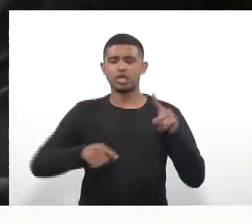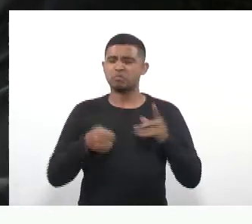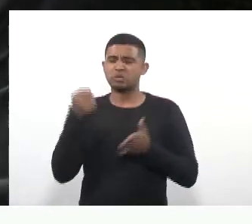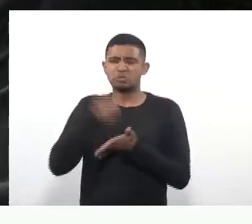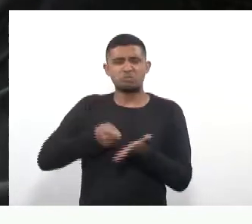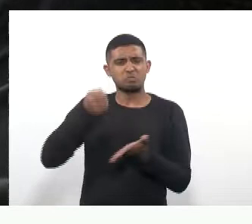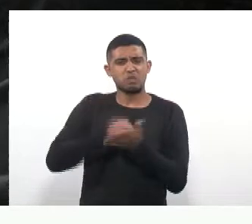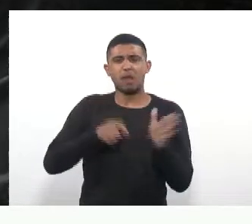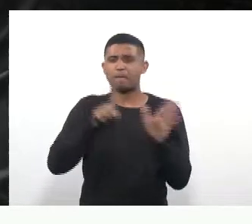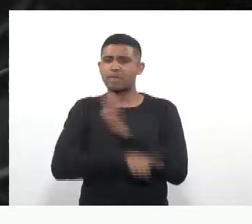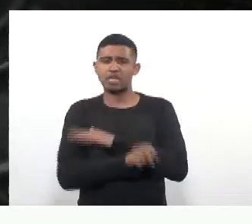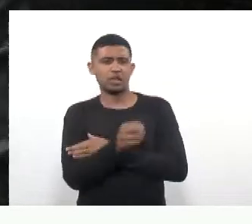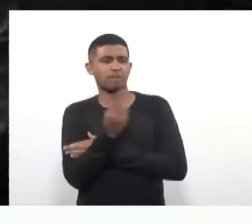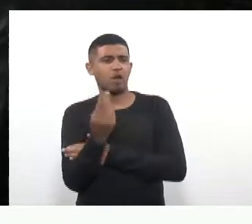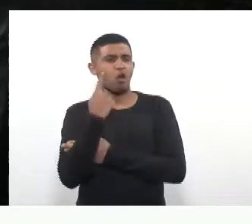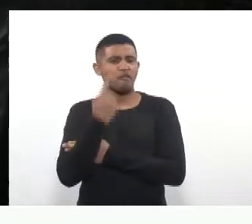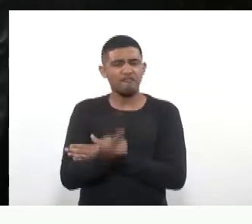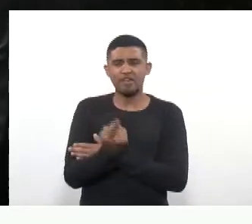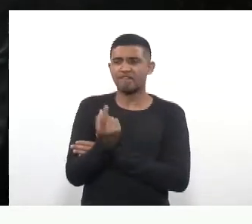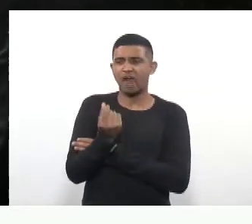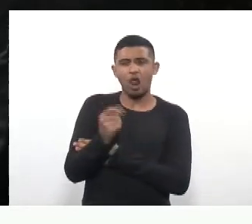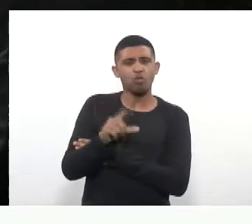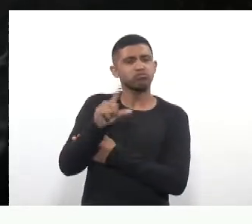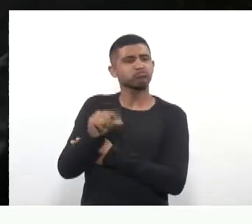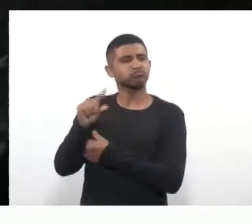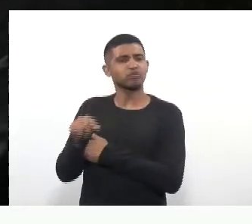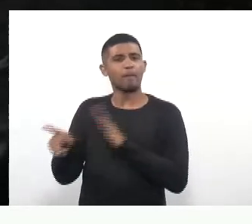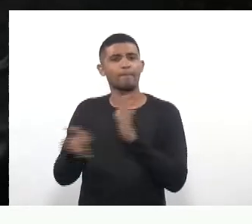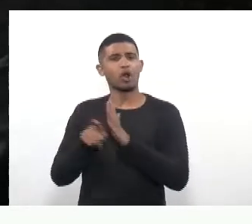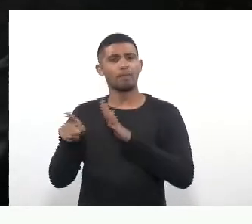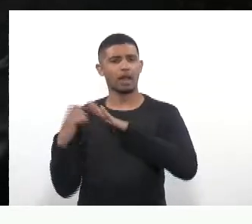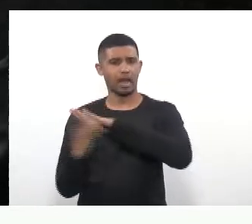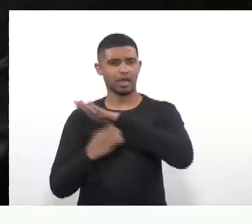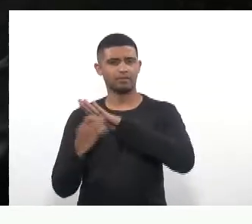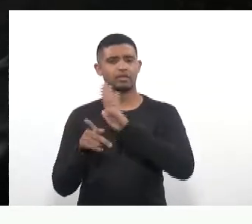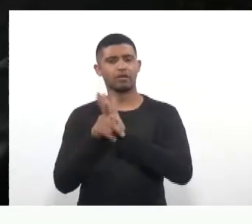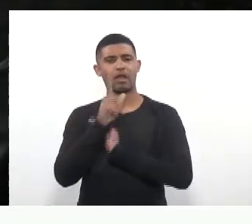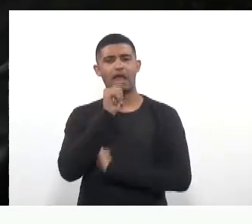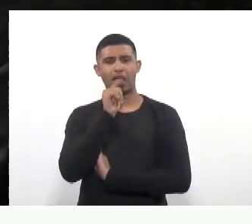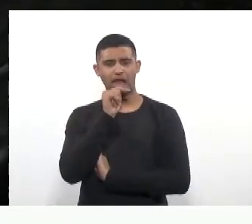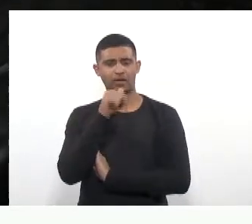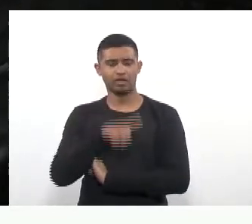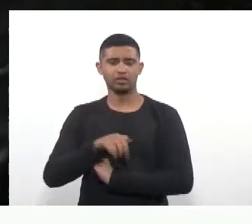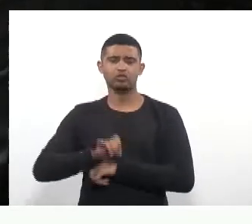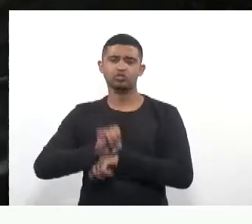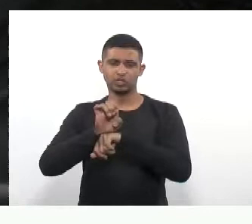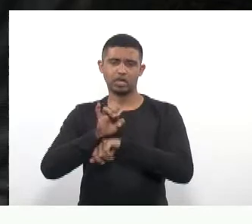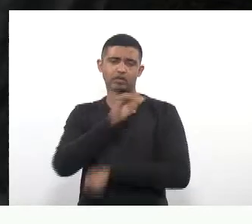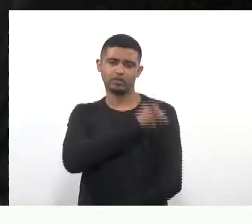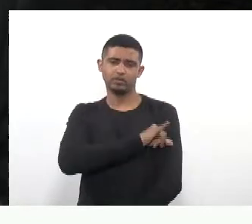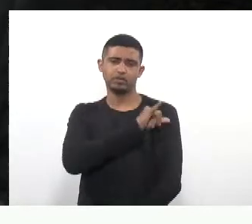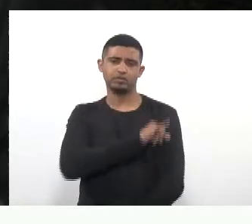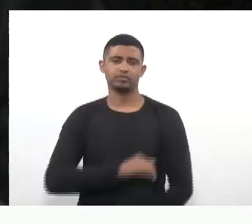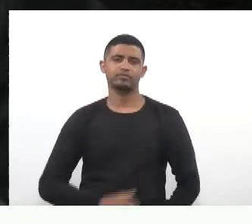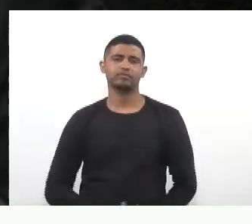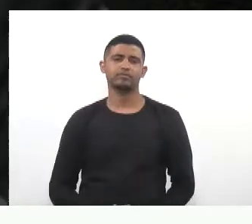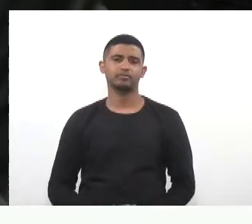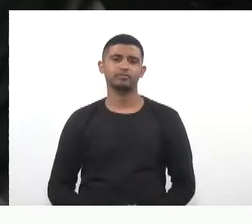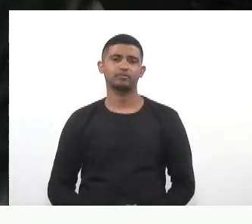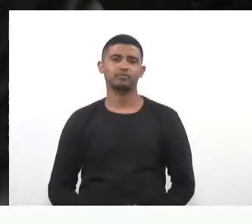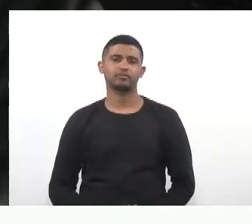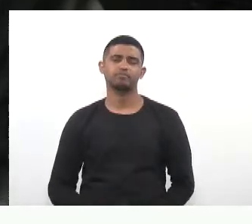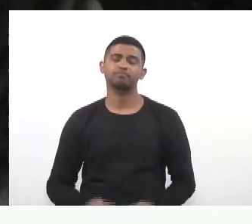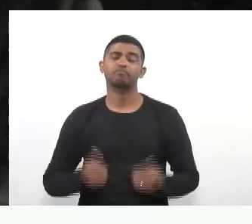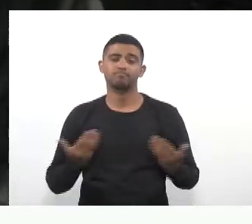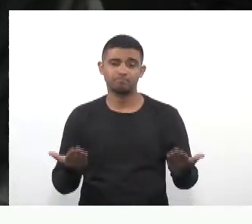cobrança mínima ou por estimativa das concessionárias de água do Estado do Rio de Janeiro. E